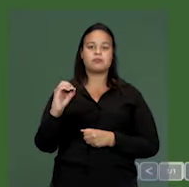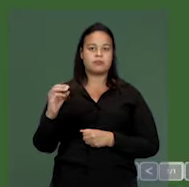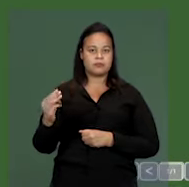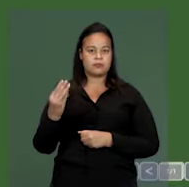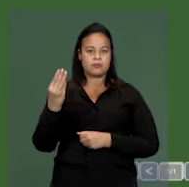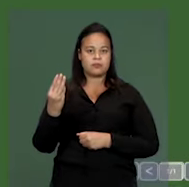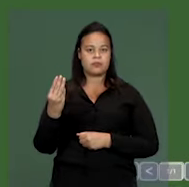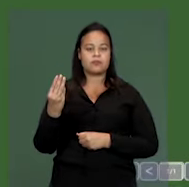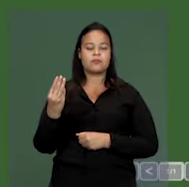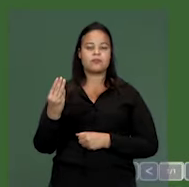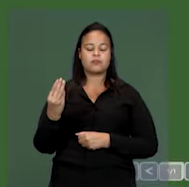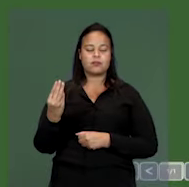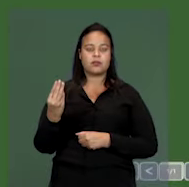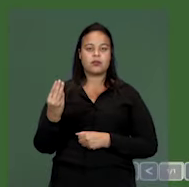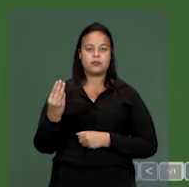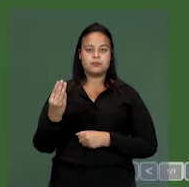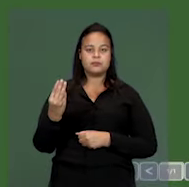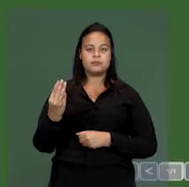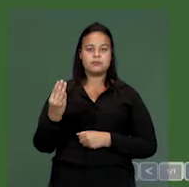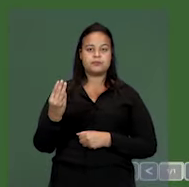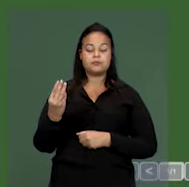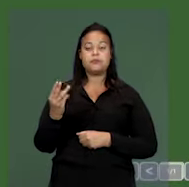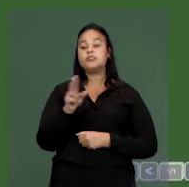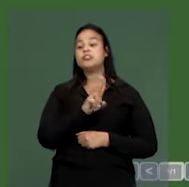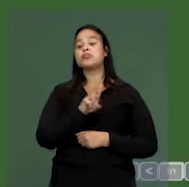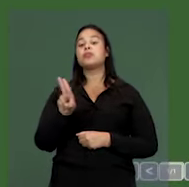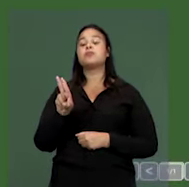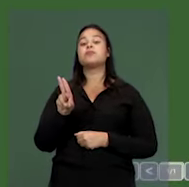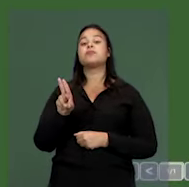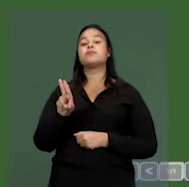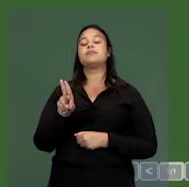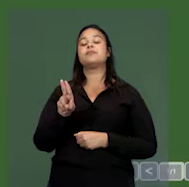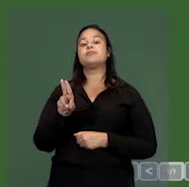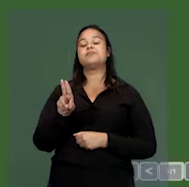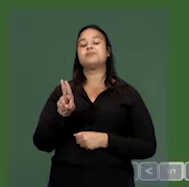NaHCO3. A gente chama ela de